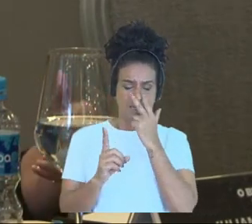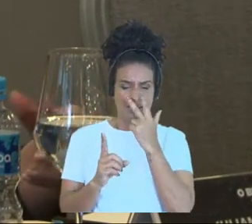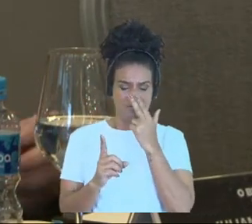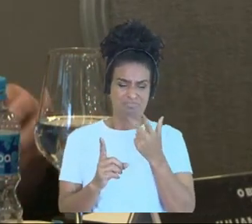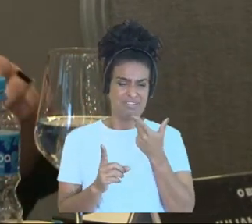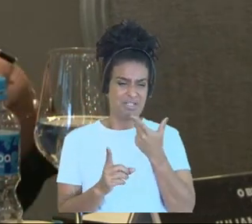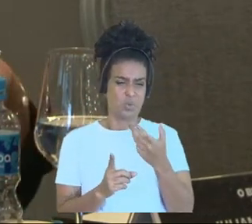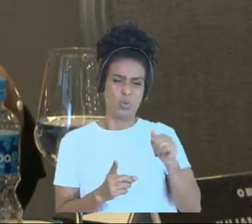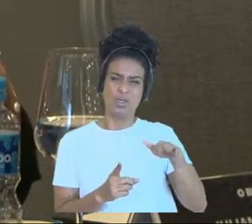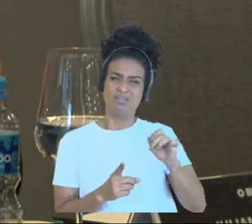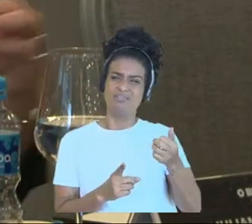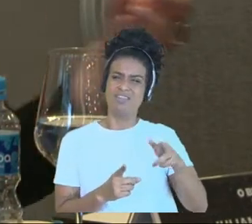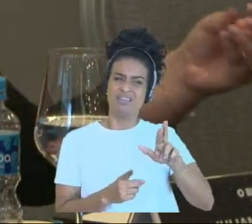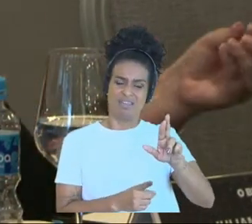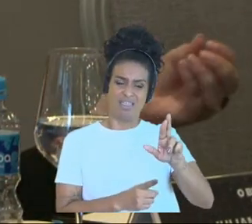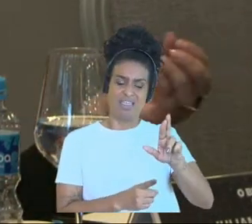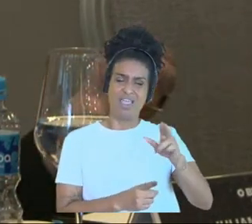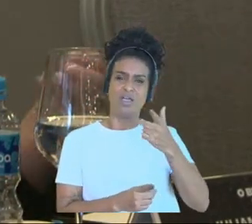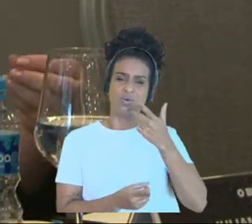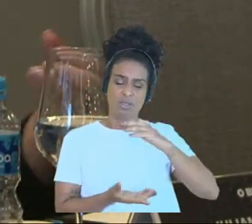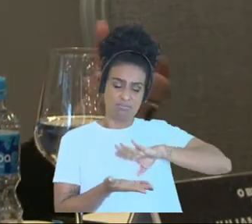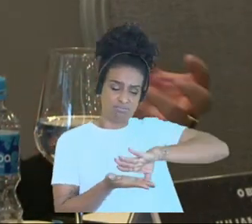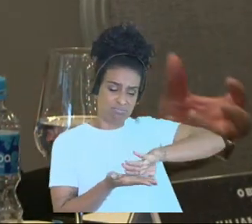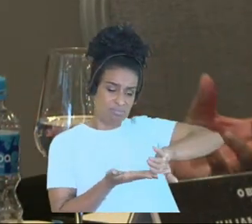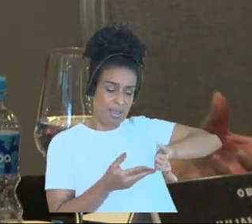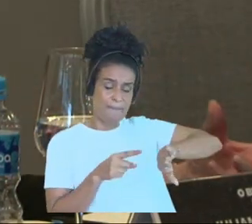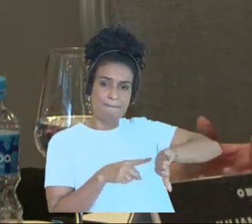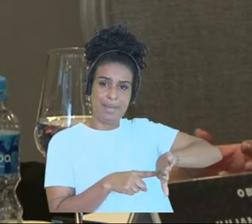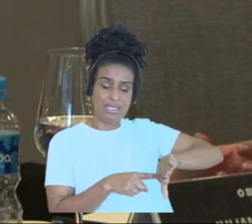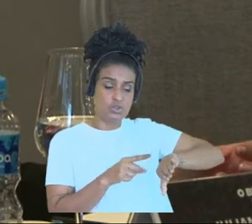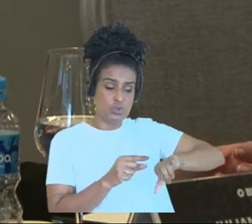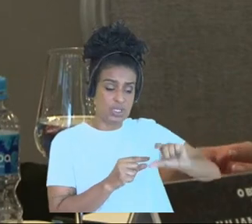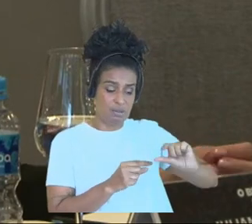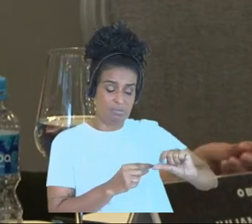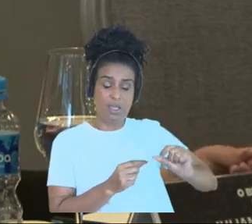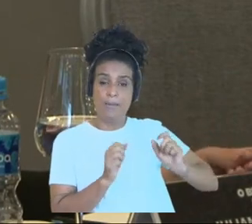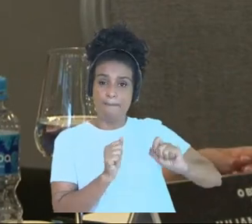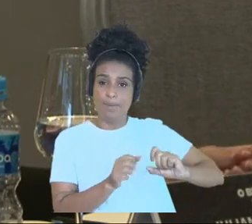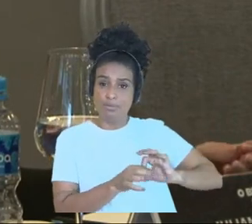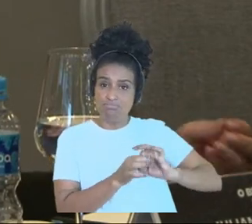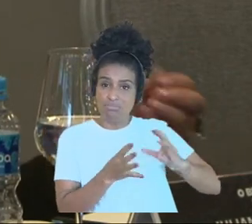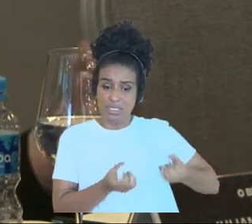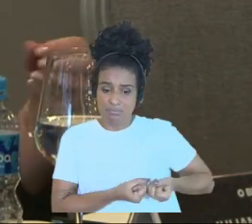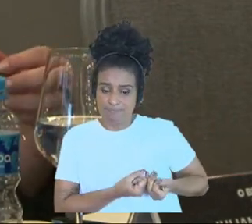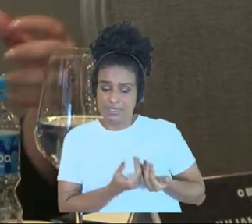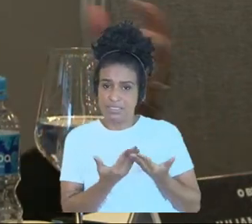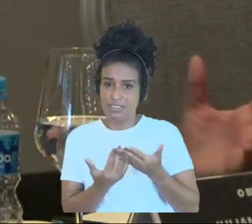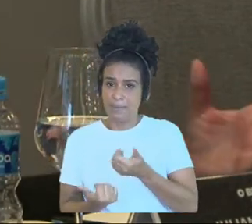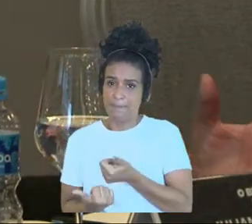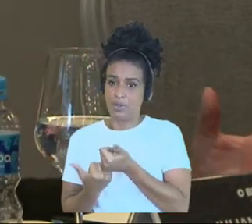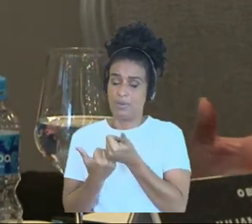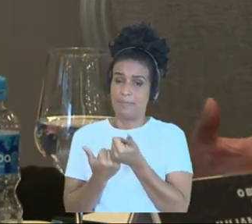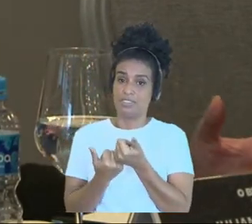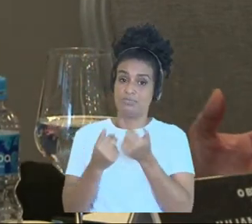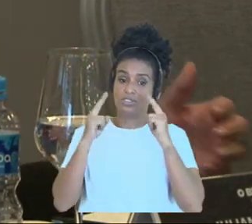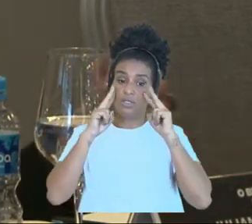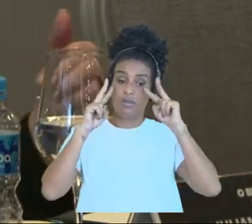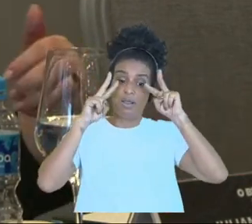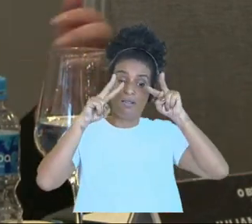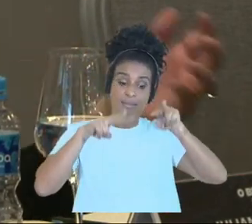O waiver é essa gordura extra, essa margem para gastar. E a gente esquece que a gente tem que olhar para dentro do orçamento, né? A